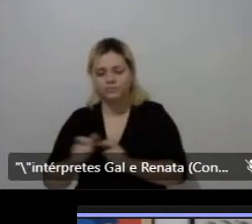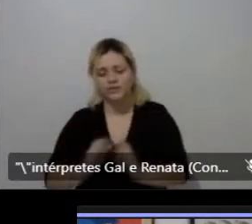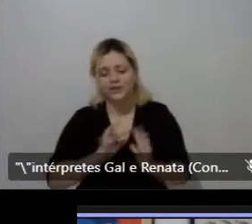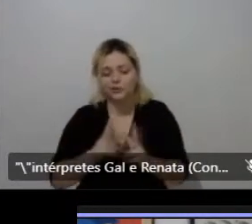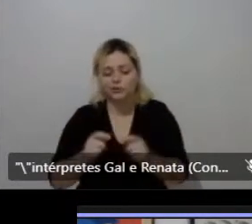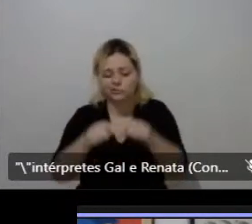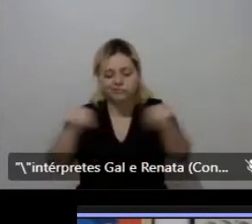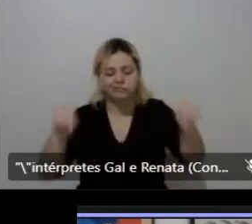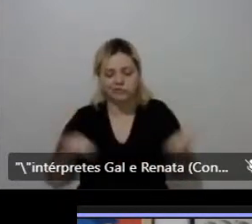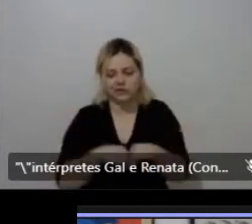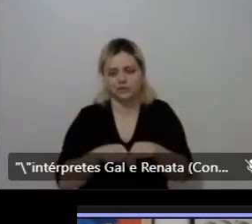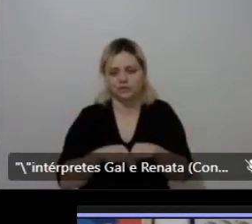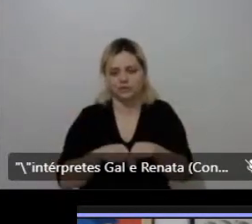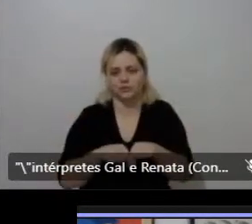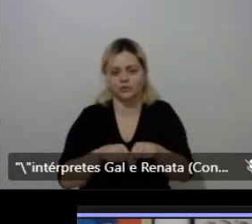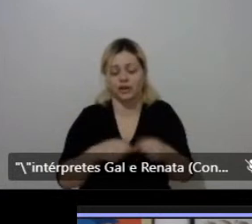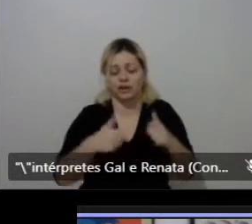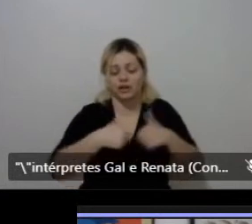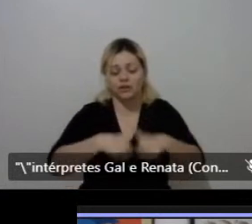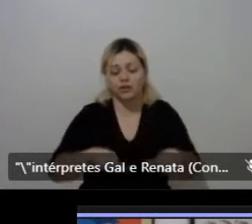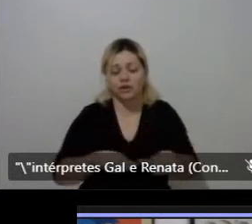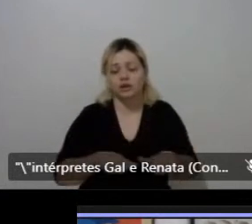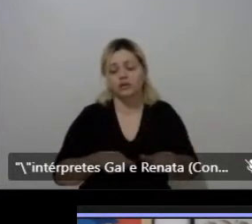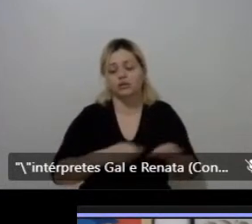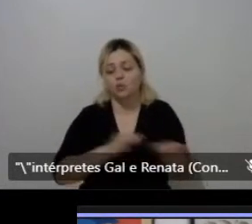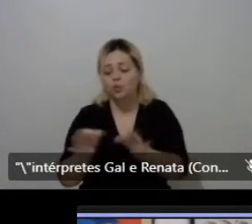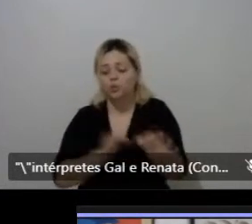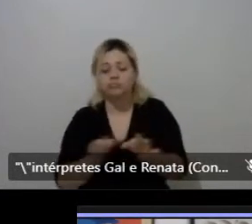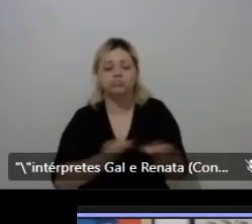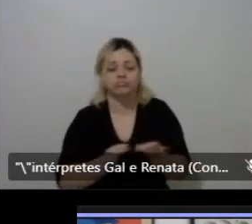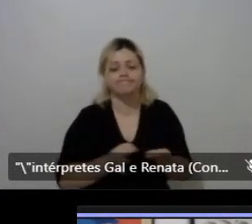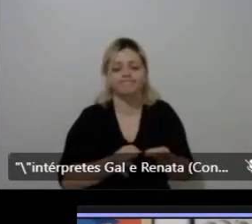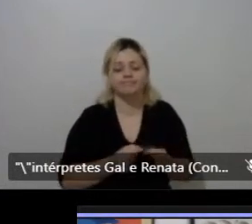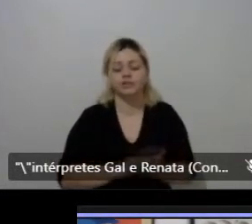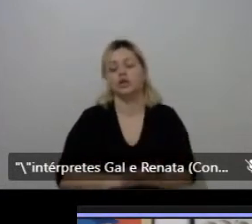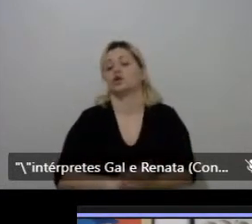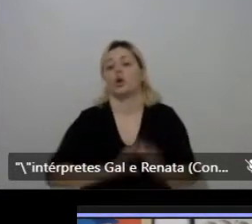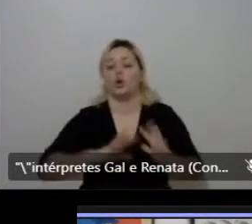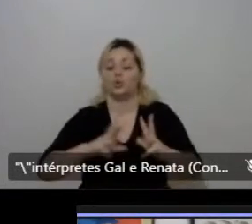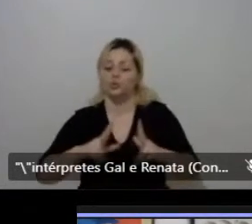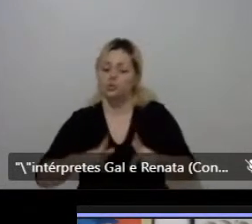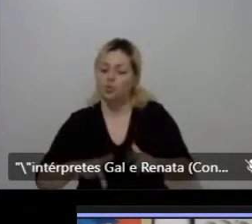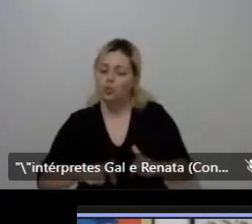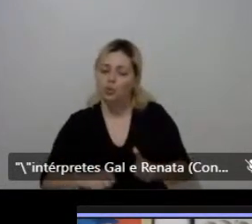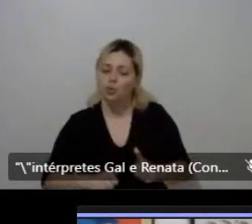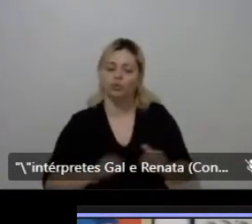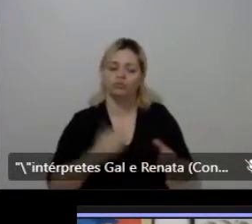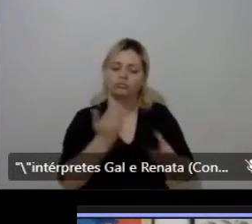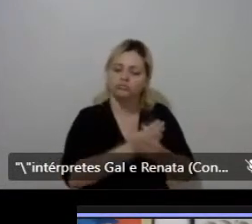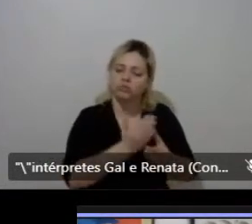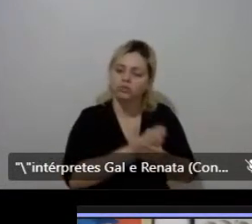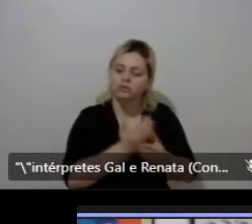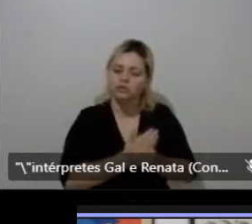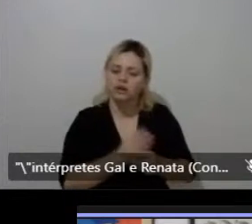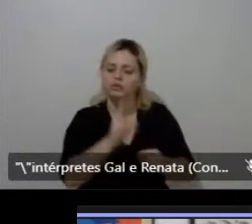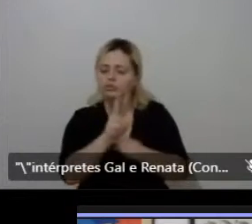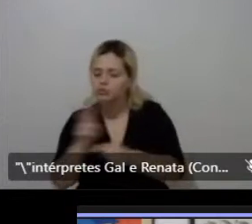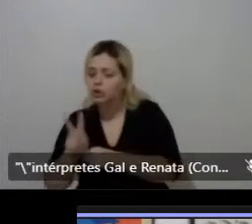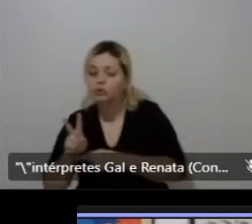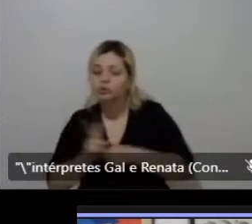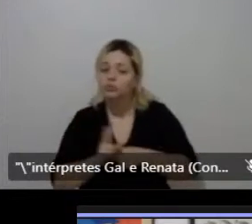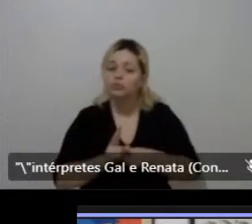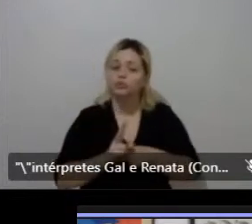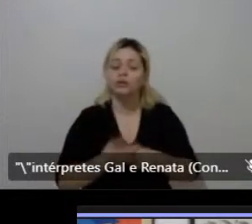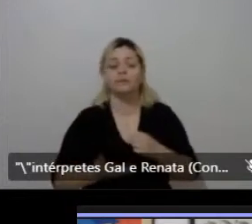Num controle dos seus territórios periféricos, através de processos de solidariedade, de processos de apoio,